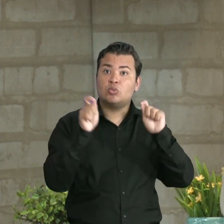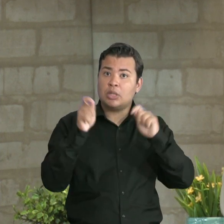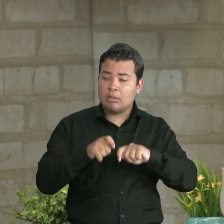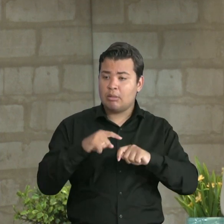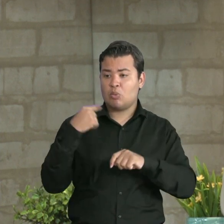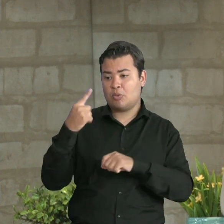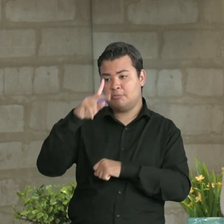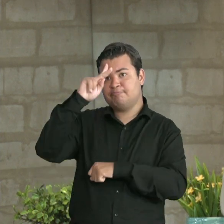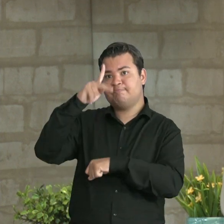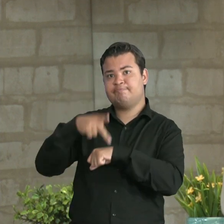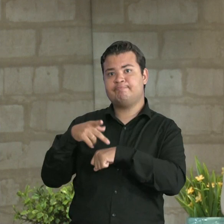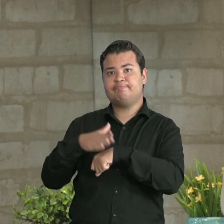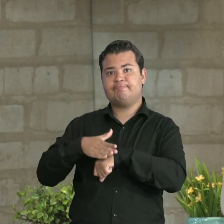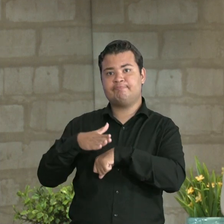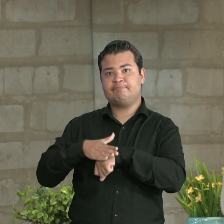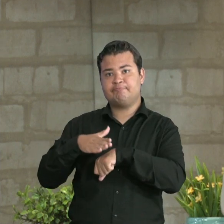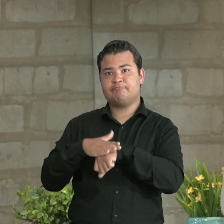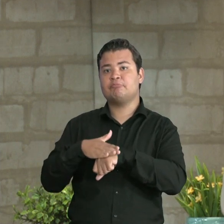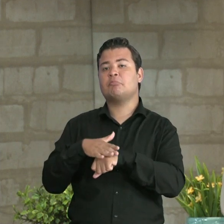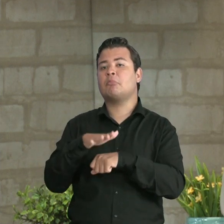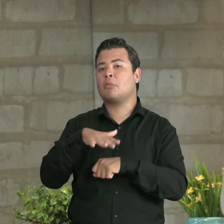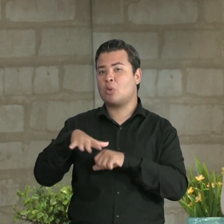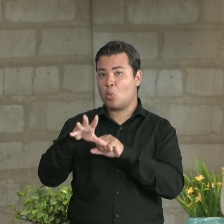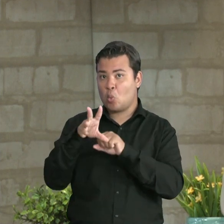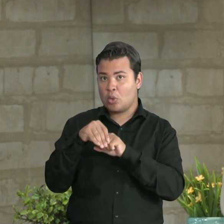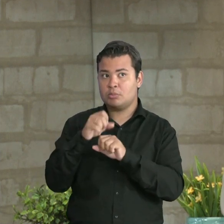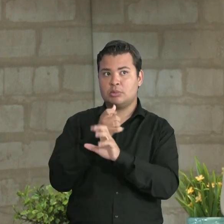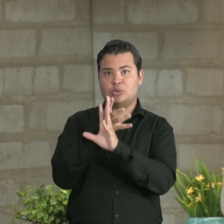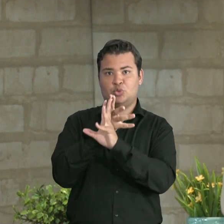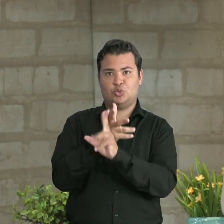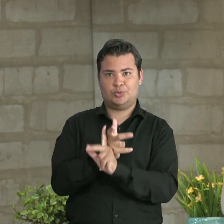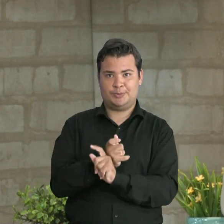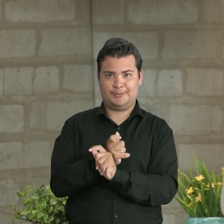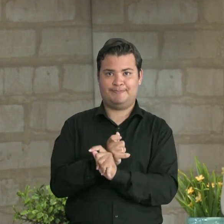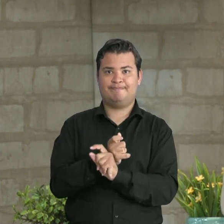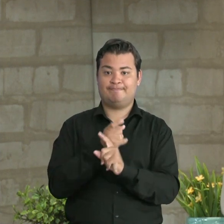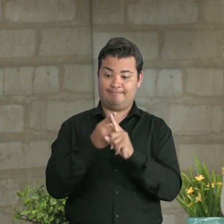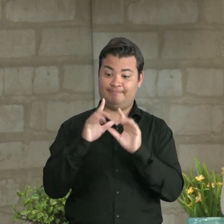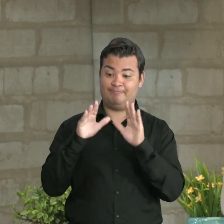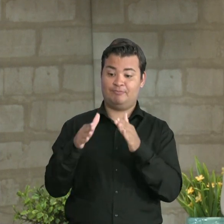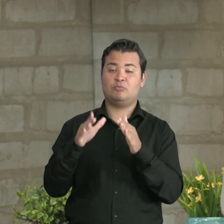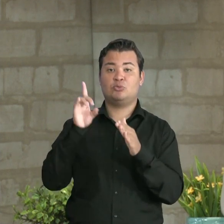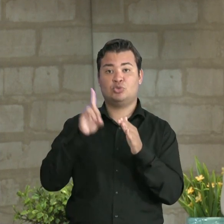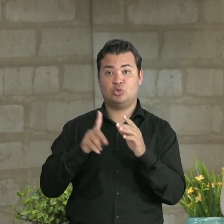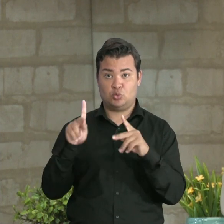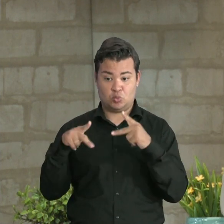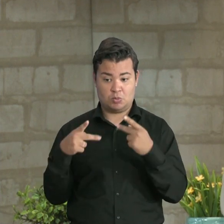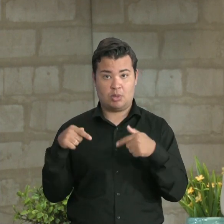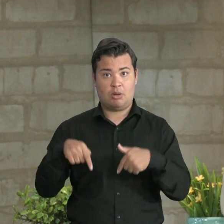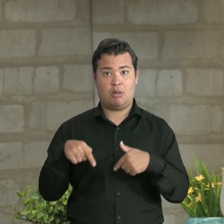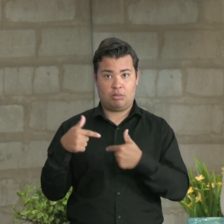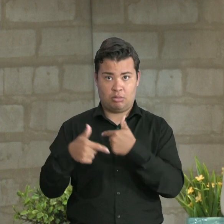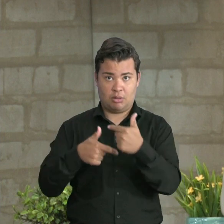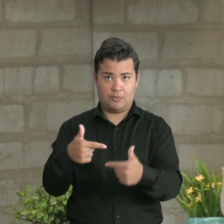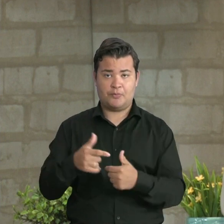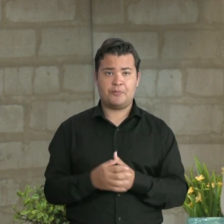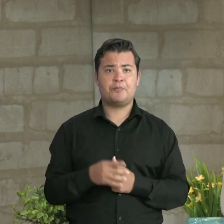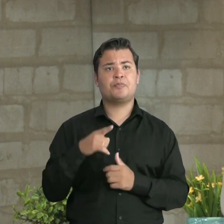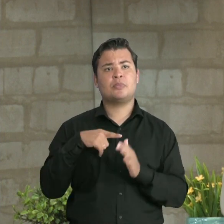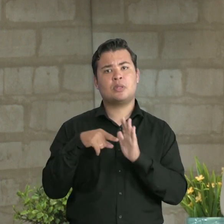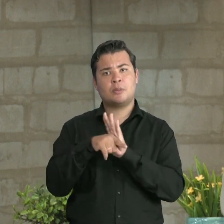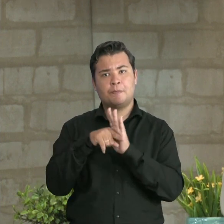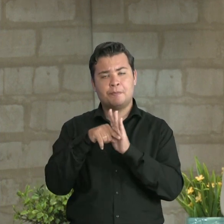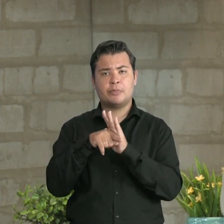nesse desenvolvimento do conhecimento interdisciplinar. É o que a gente faz, especificamente em direitos humanos. E lá as pesquisas são